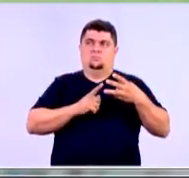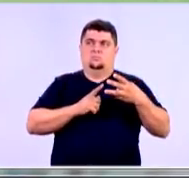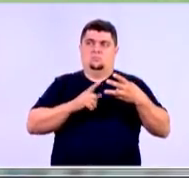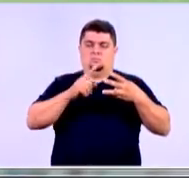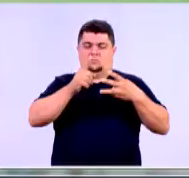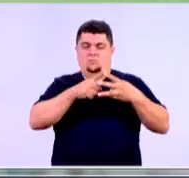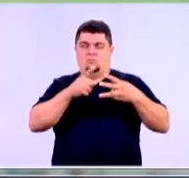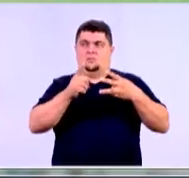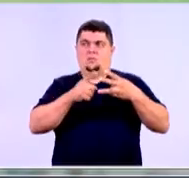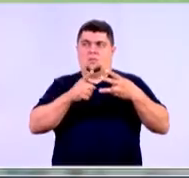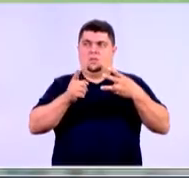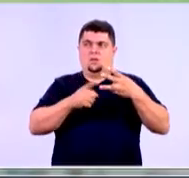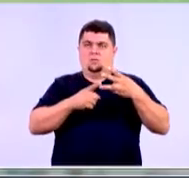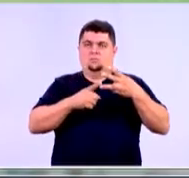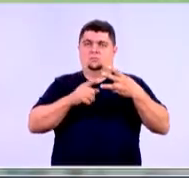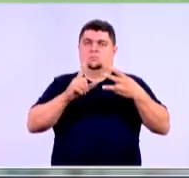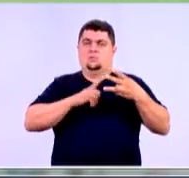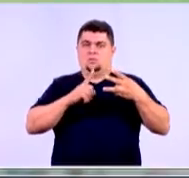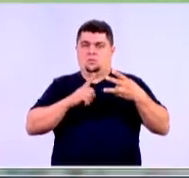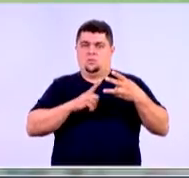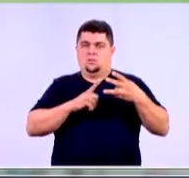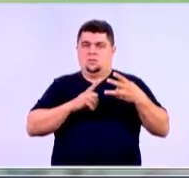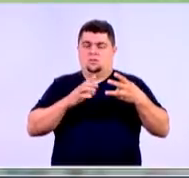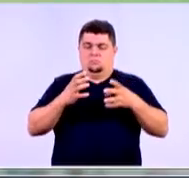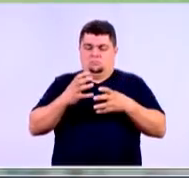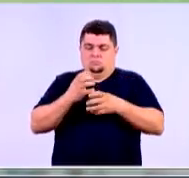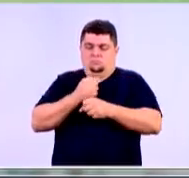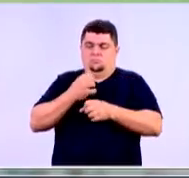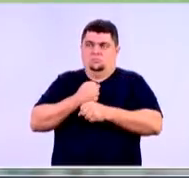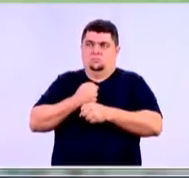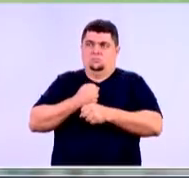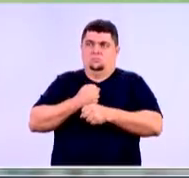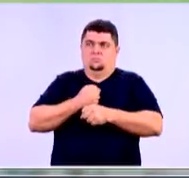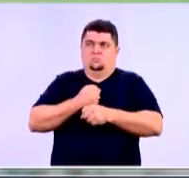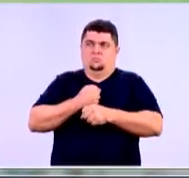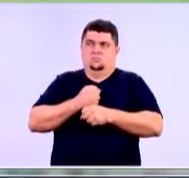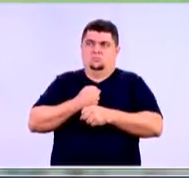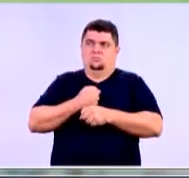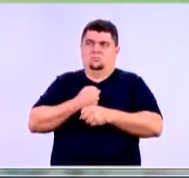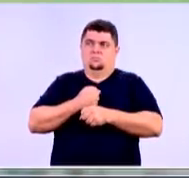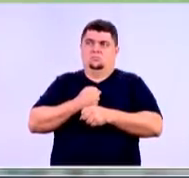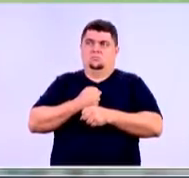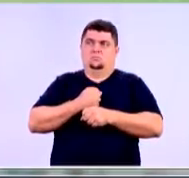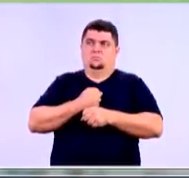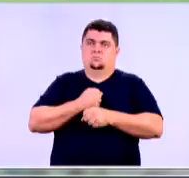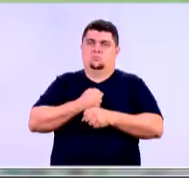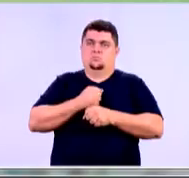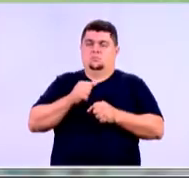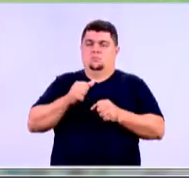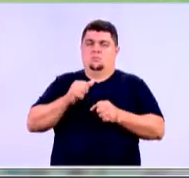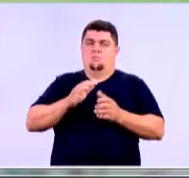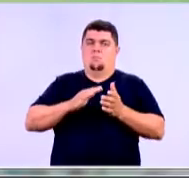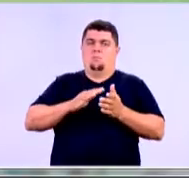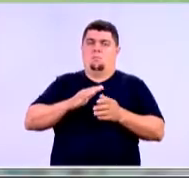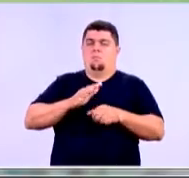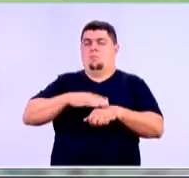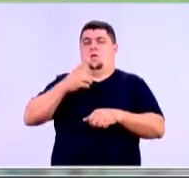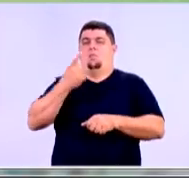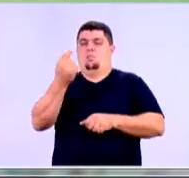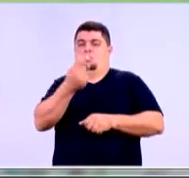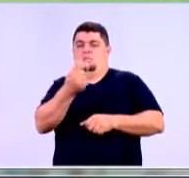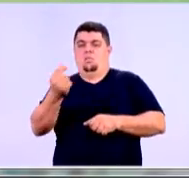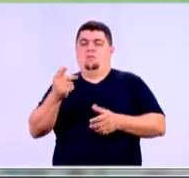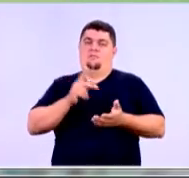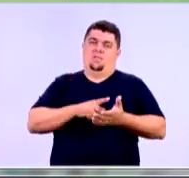contas a receber e clientes, com a soma desses 3 itens, né, dos itens mais líquidos do seu